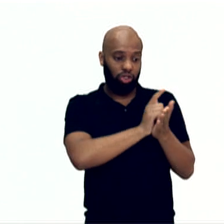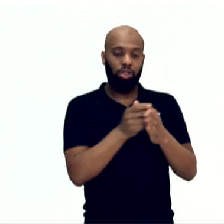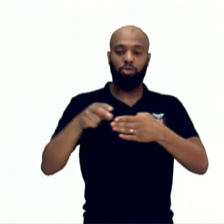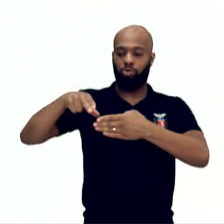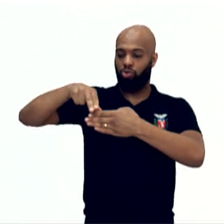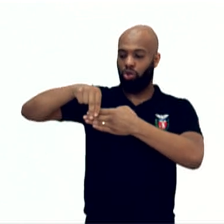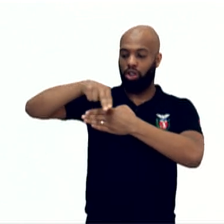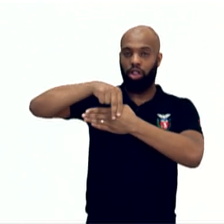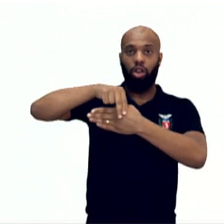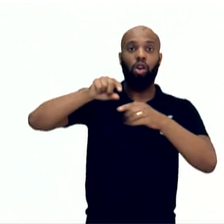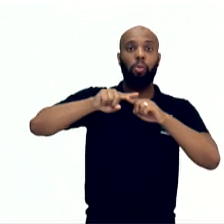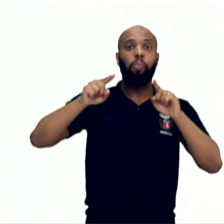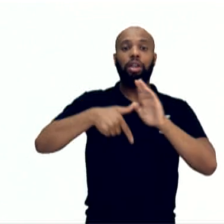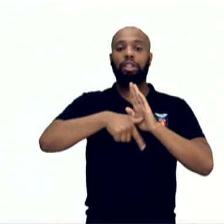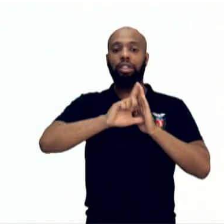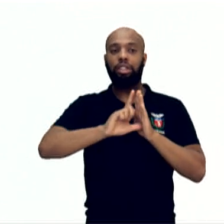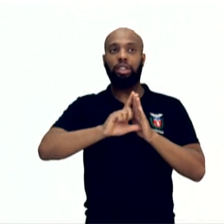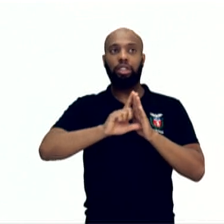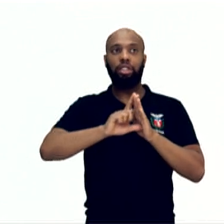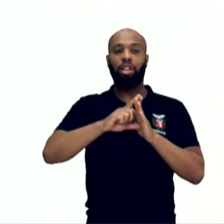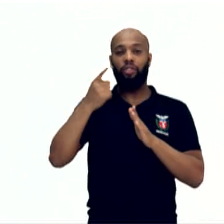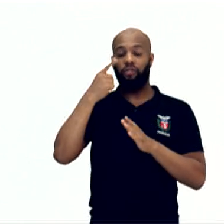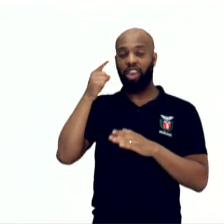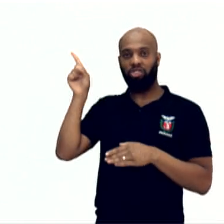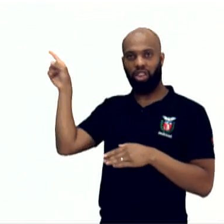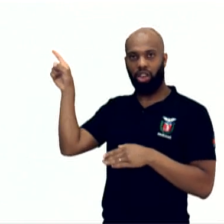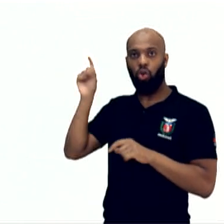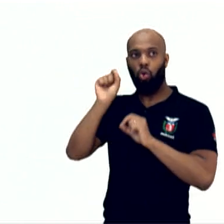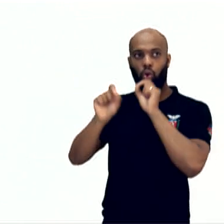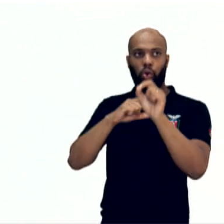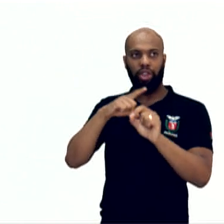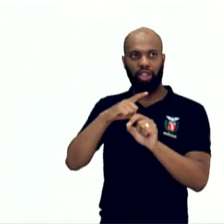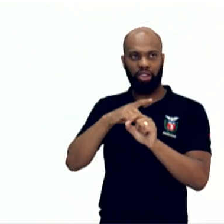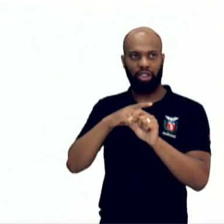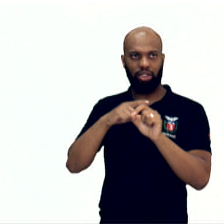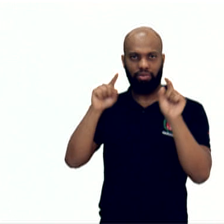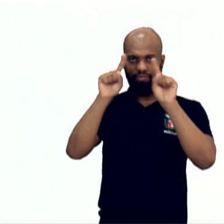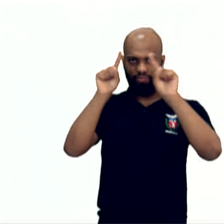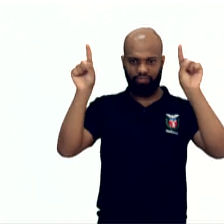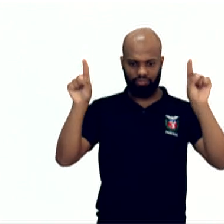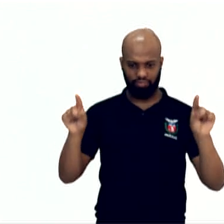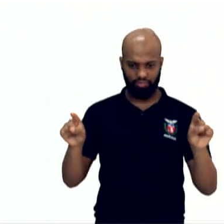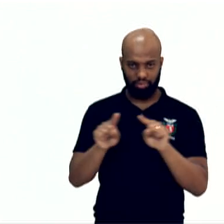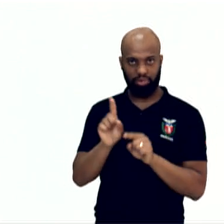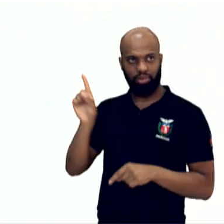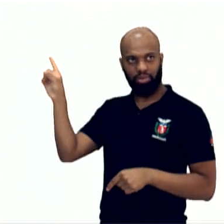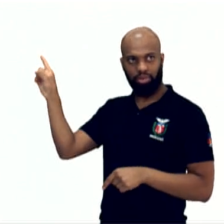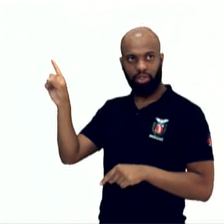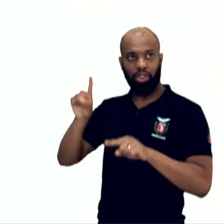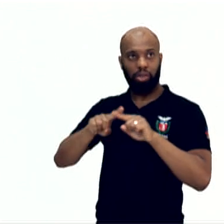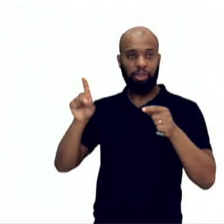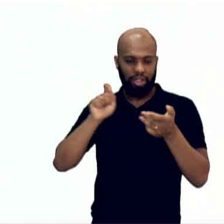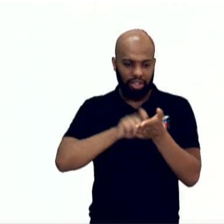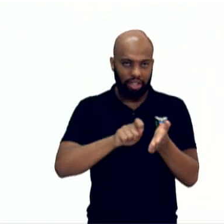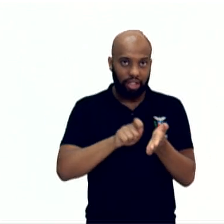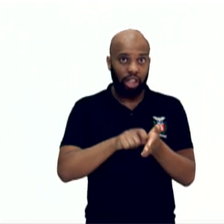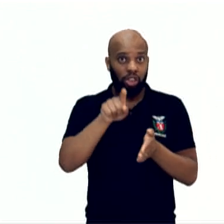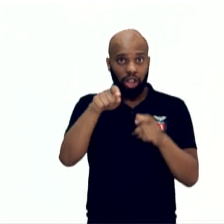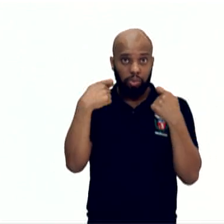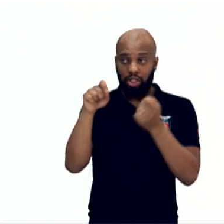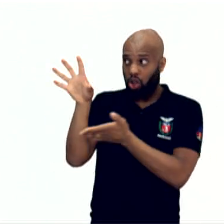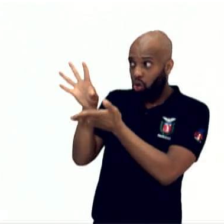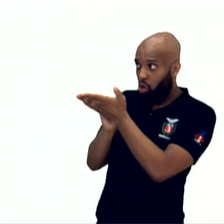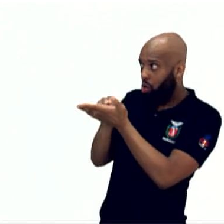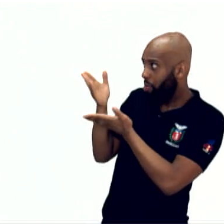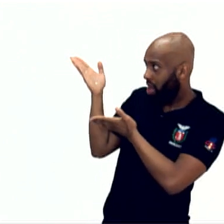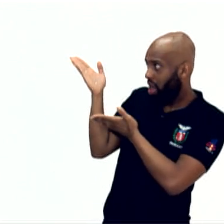antes, transcreva os itens do quadro e responda cada um deles como modo de planejamento. Vocês vão copiar o quadro